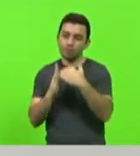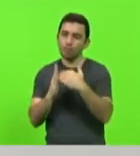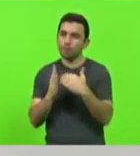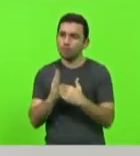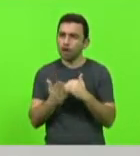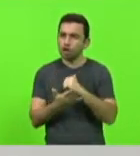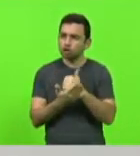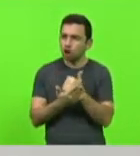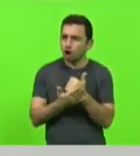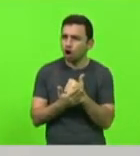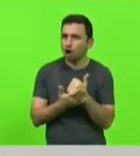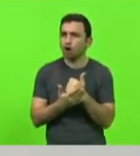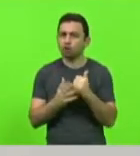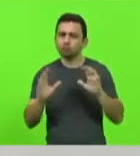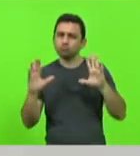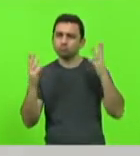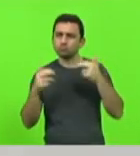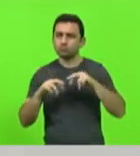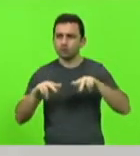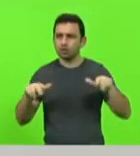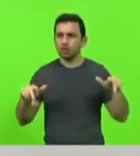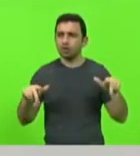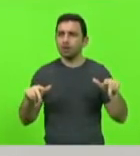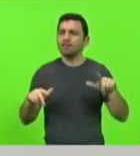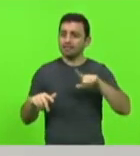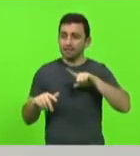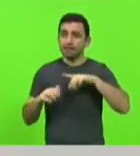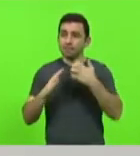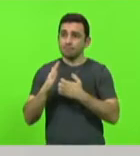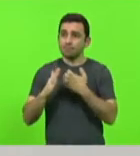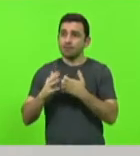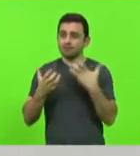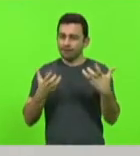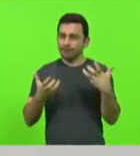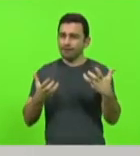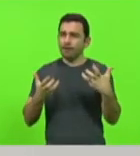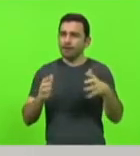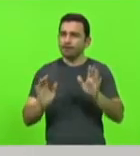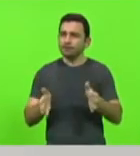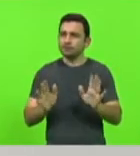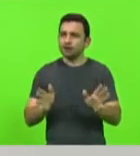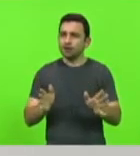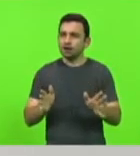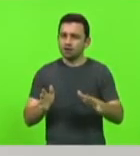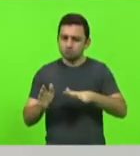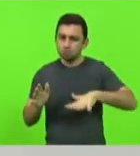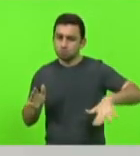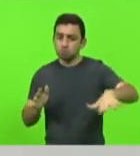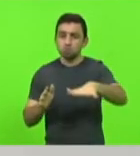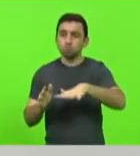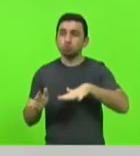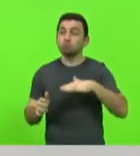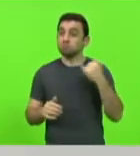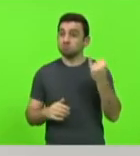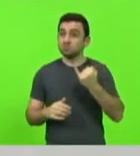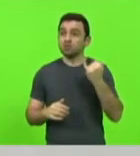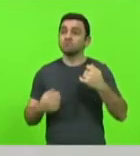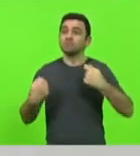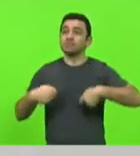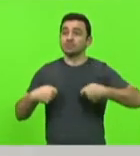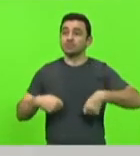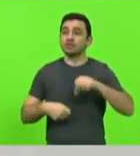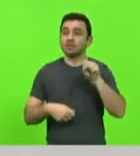seja, já tem empresas de Santa Catarina de olho nesse que é um mercado muito promissor e que precisa ter, sim,